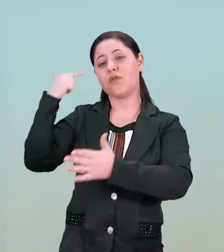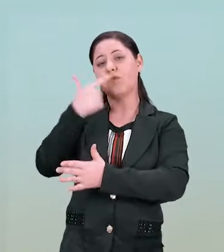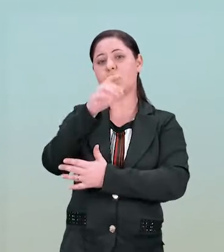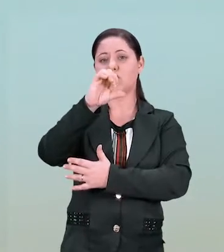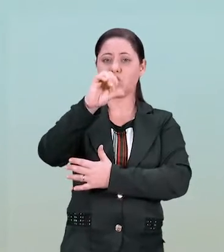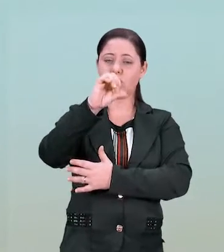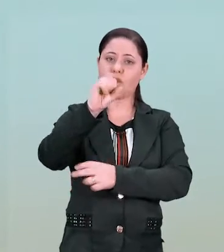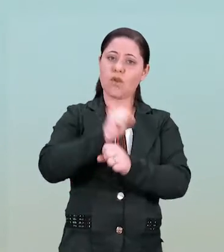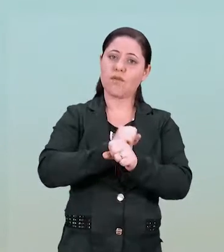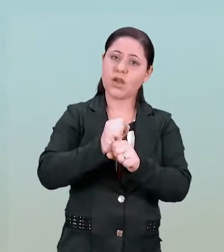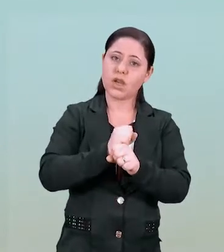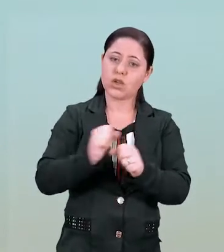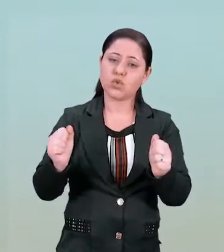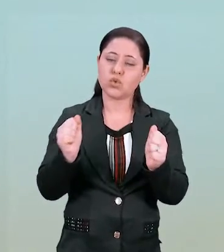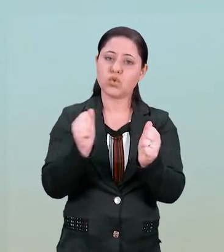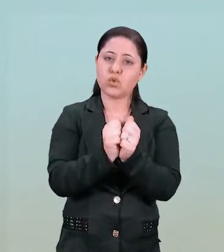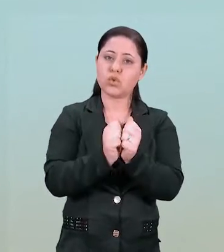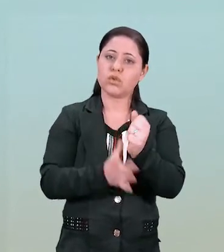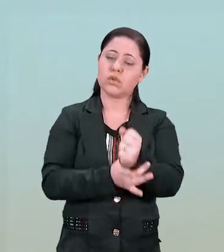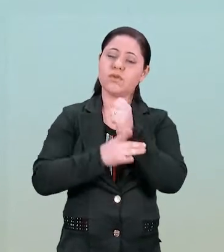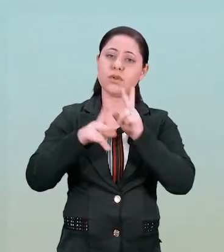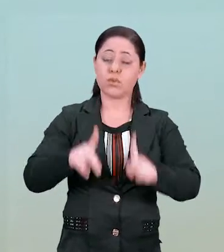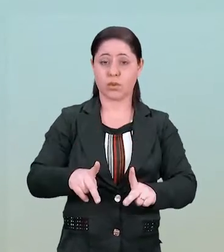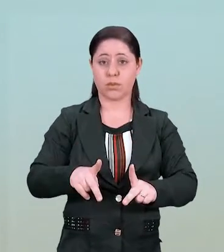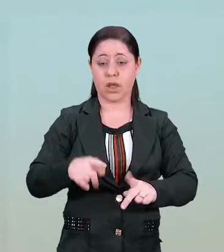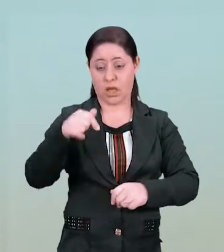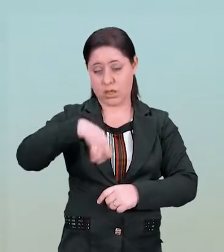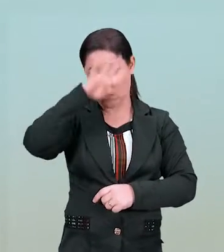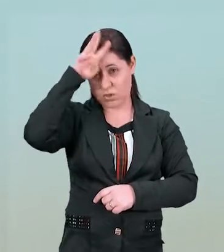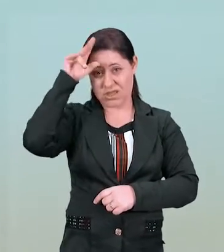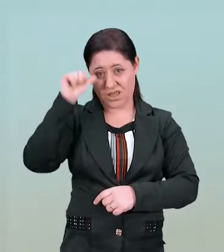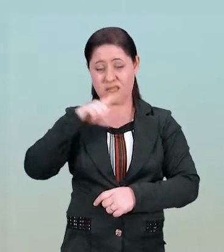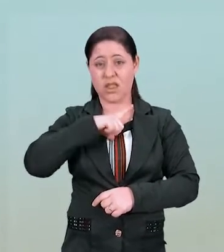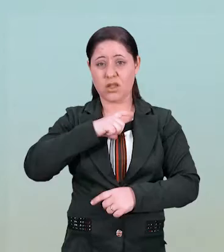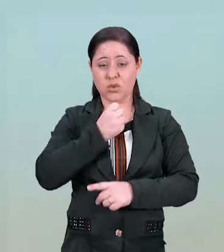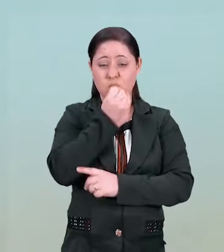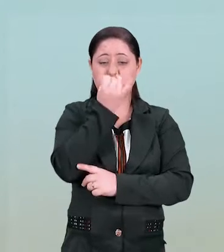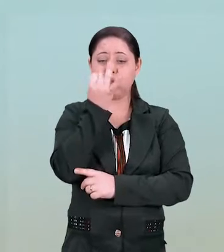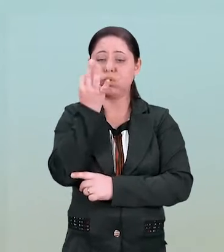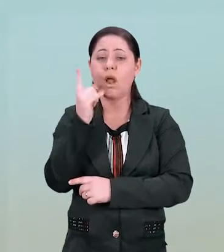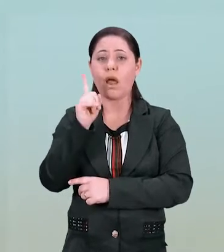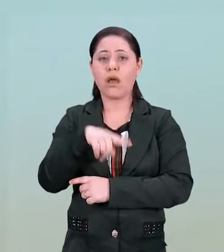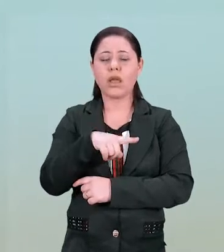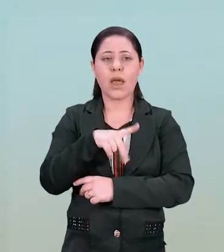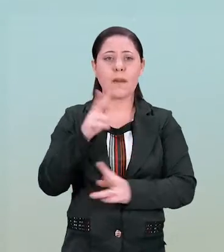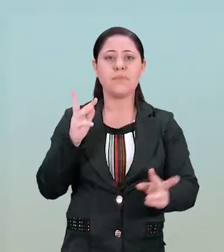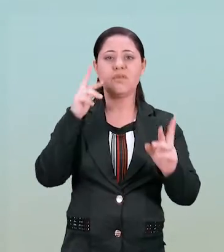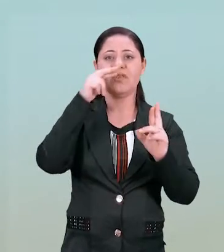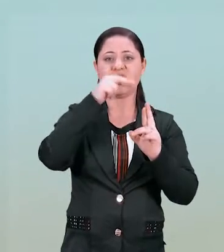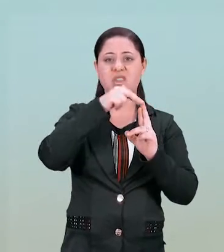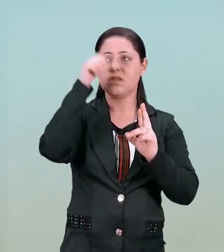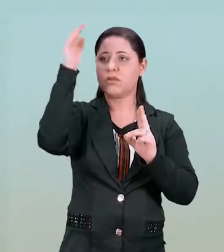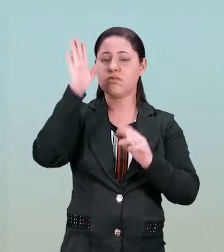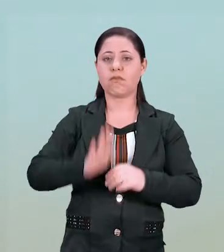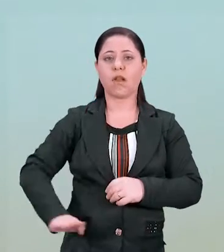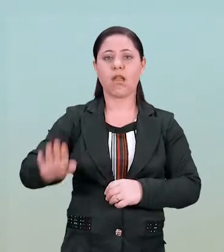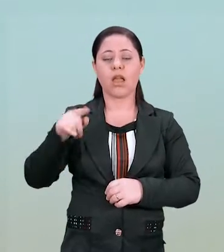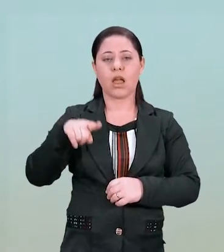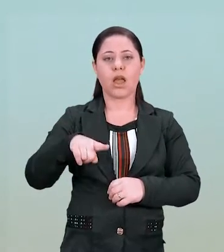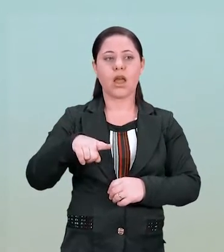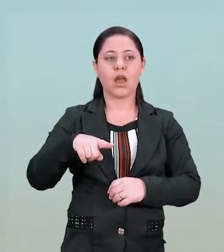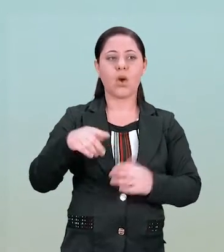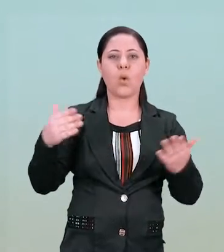nós estamos na segurança pública. O Mato Grosso do Sul tem números que são referenciais nacional. Um deste,